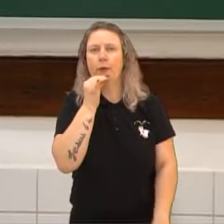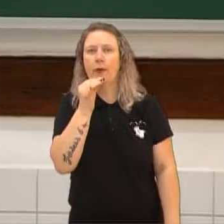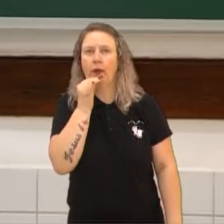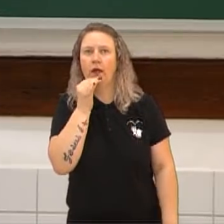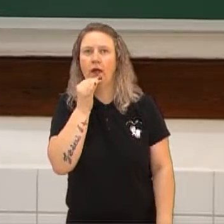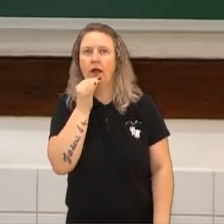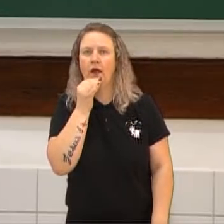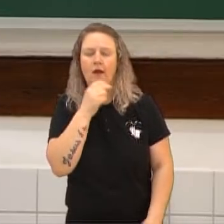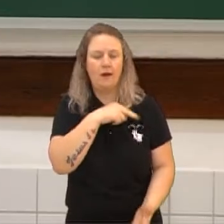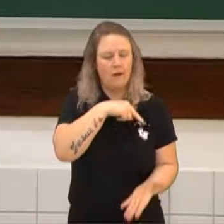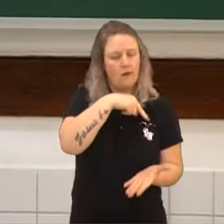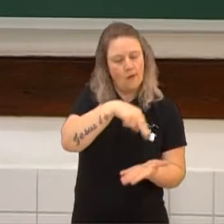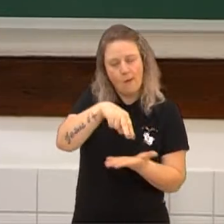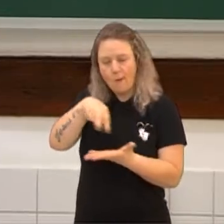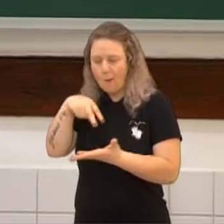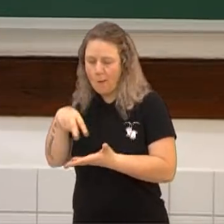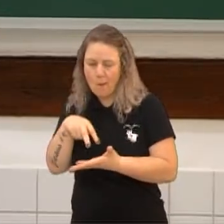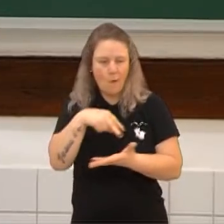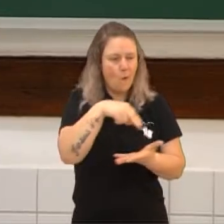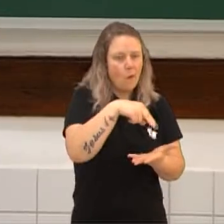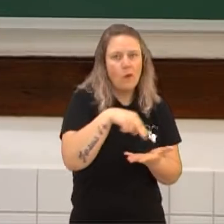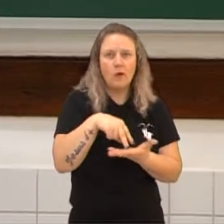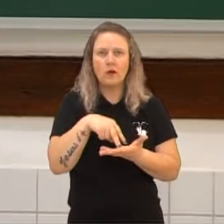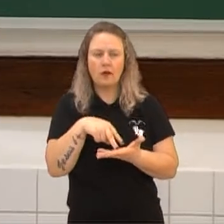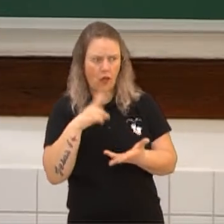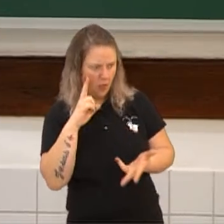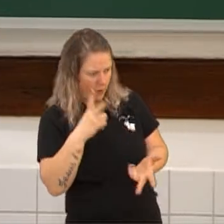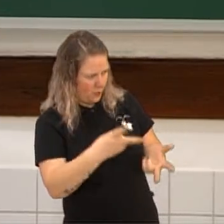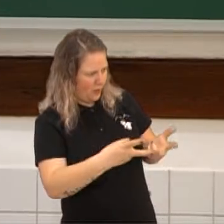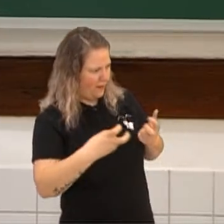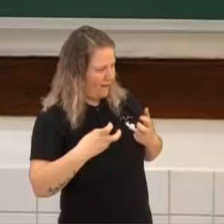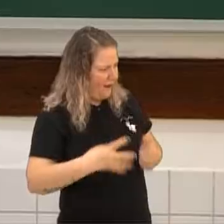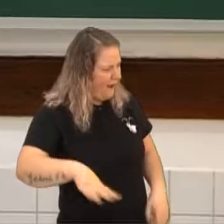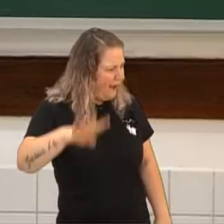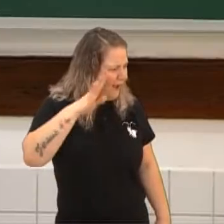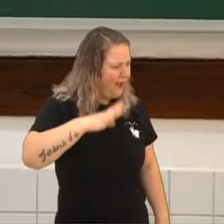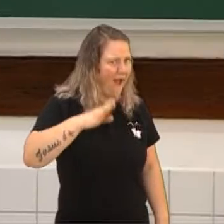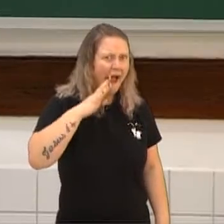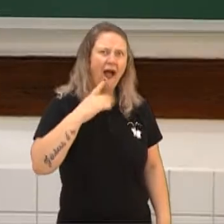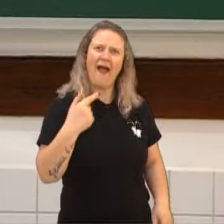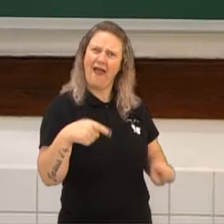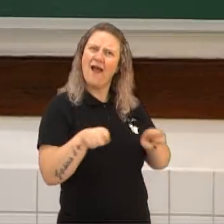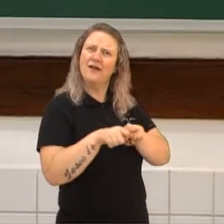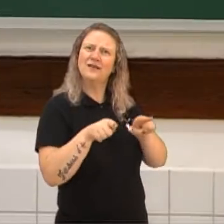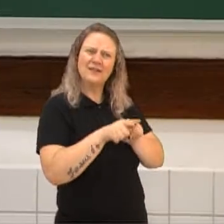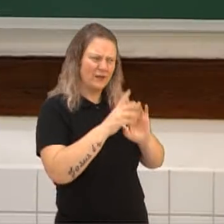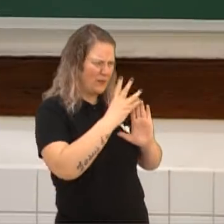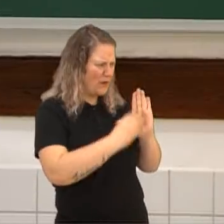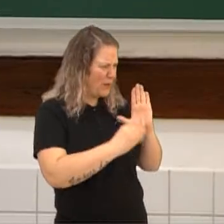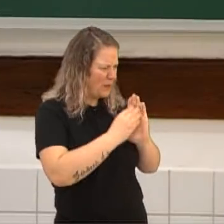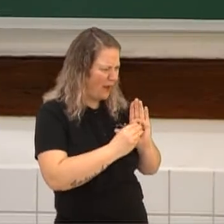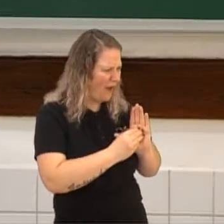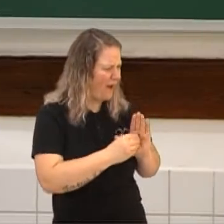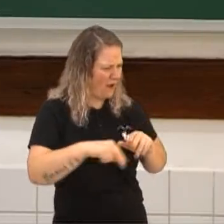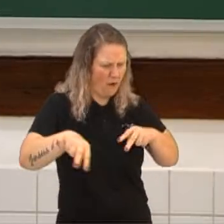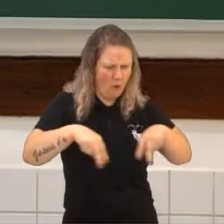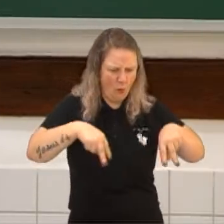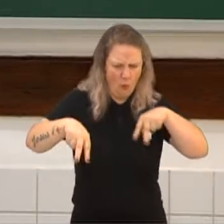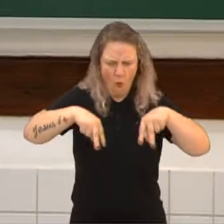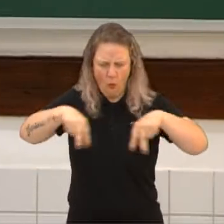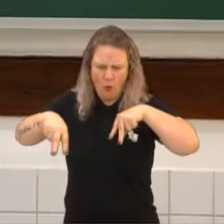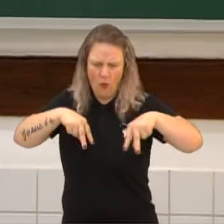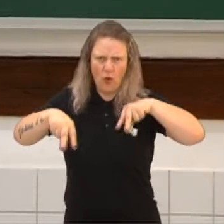aí no meio da dança a pessoa percebe que esse passo ficou legal, ela começa a usar aquele passo. E quem está assistindo ela, pega